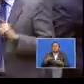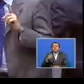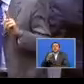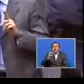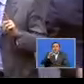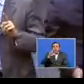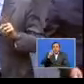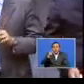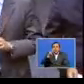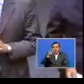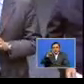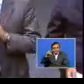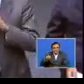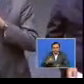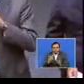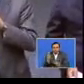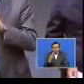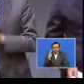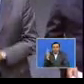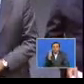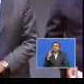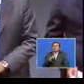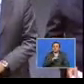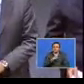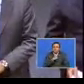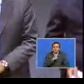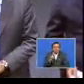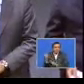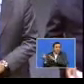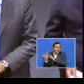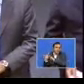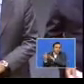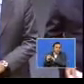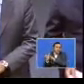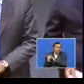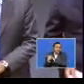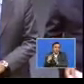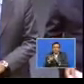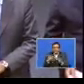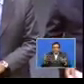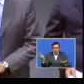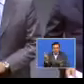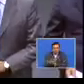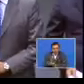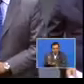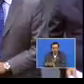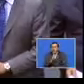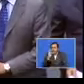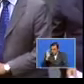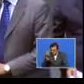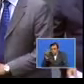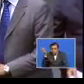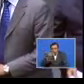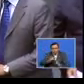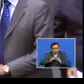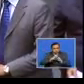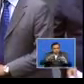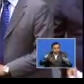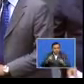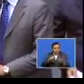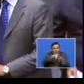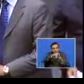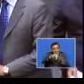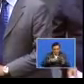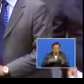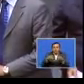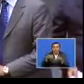Não adianta, porque nós temos que ter responsabilidade com os dossiês falsos que foram produzidos já em 3 campanhas, onde o